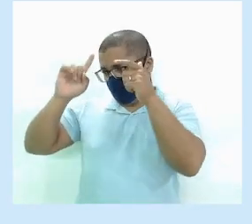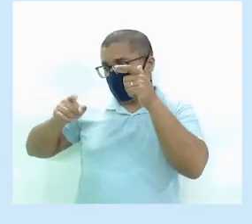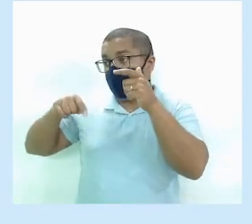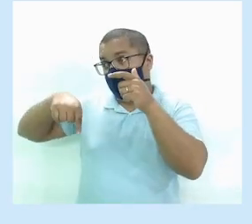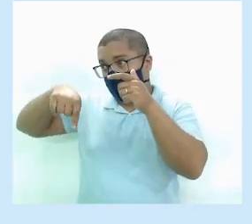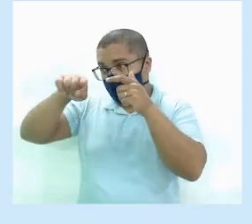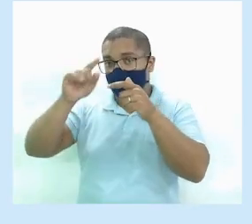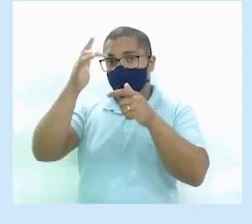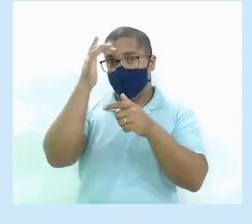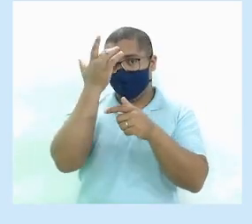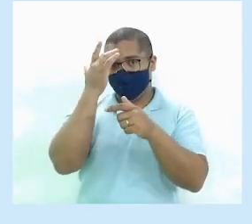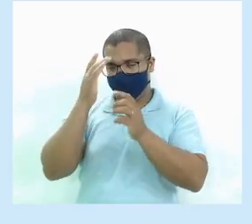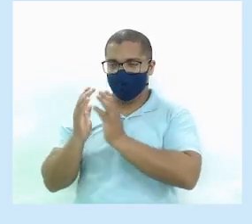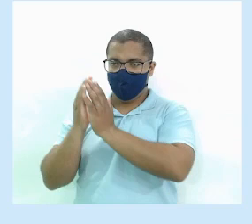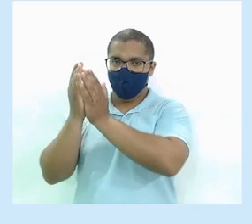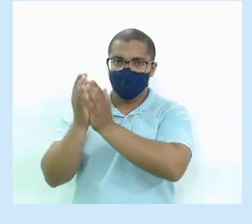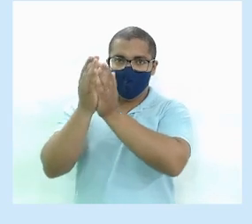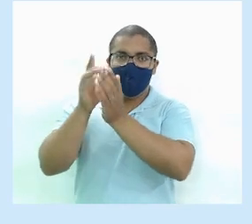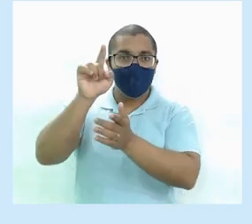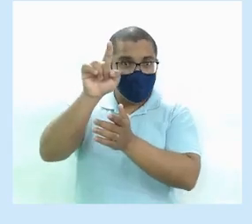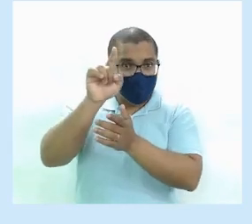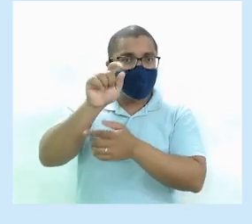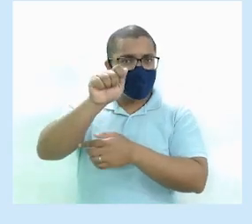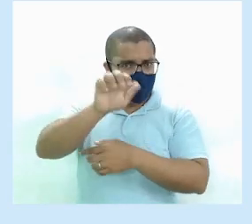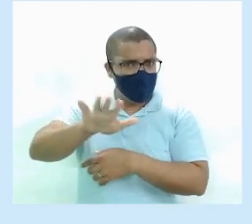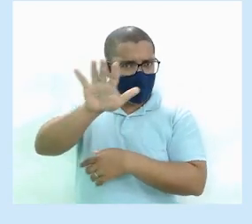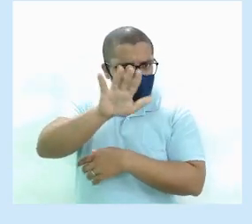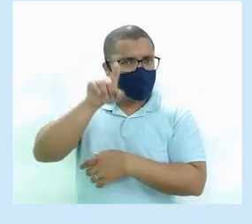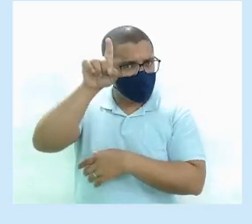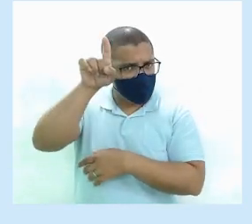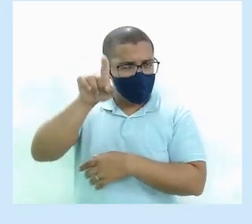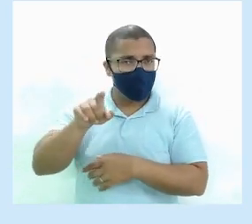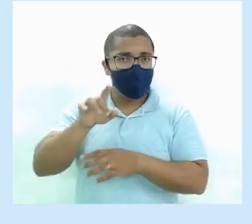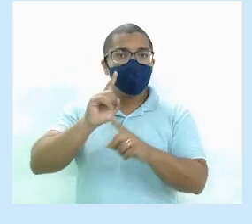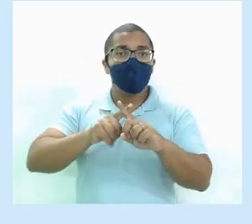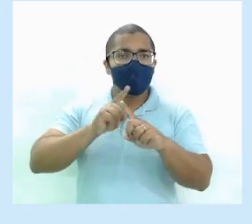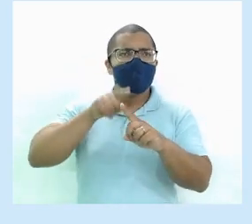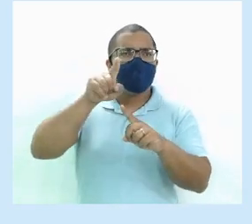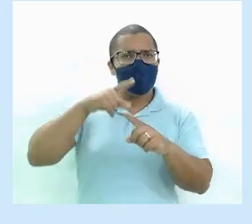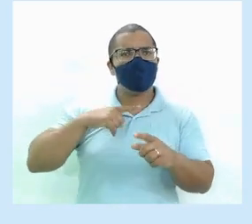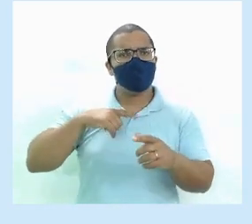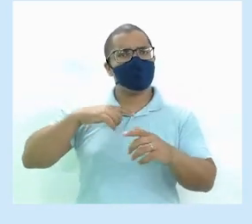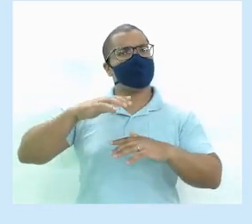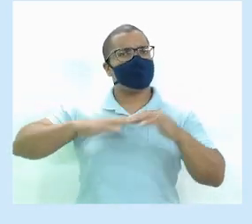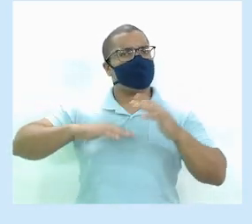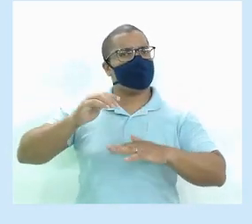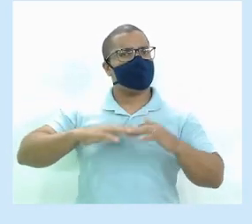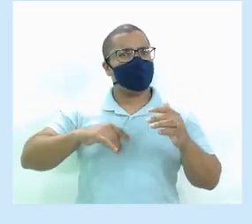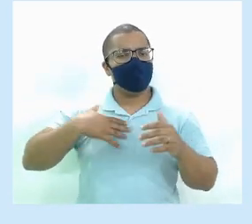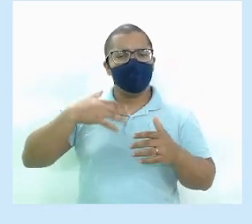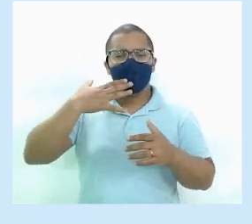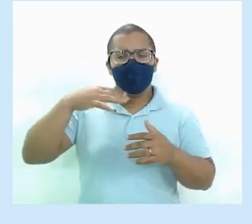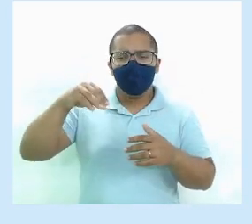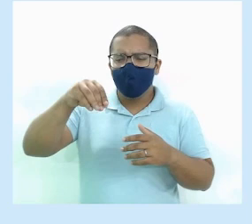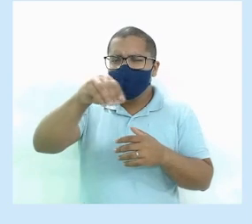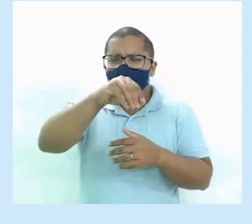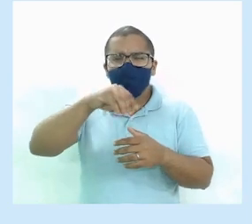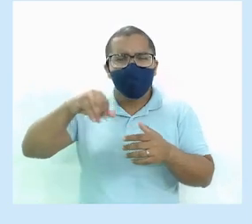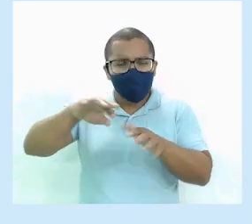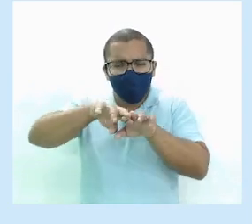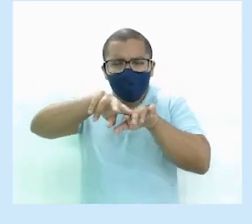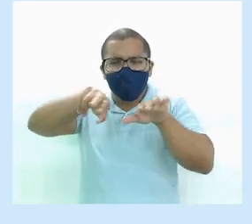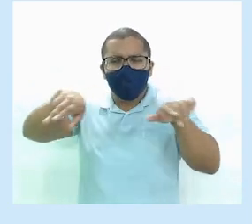você conhece mesmo ali, lá na Ásia. Porque a Índia era especialista no comércio de especiarias.